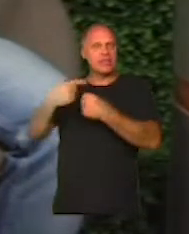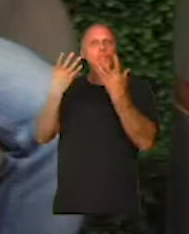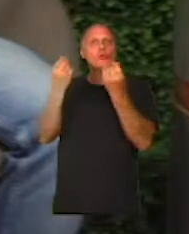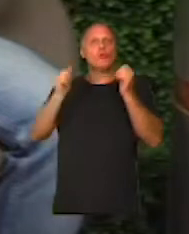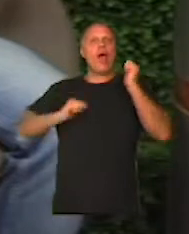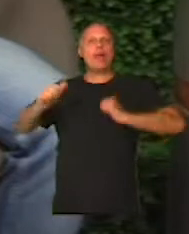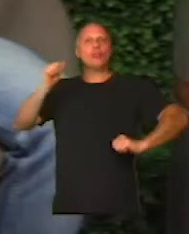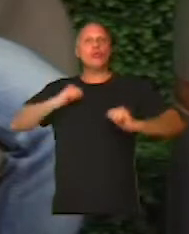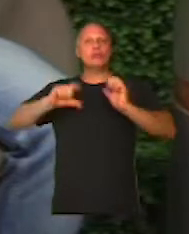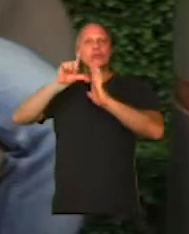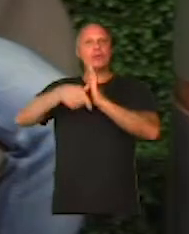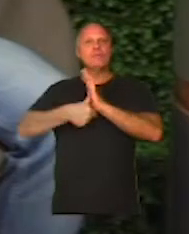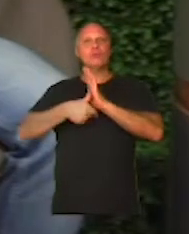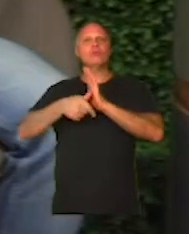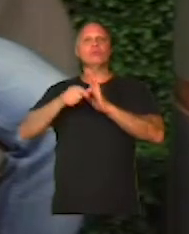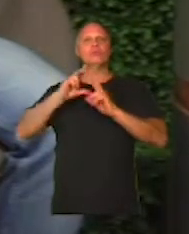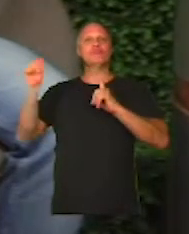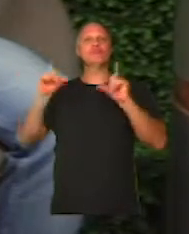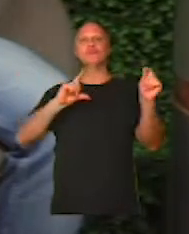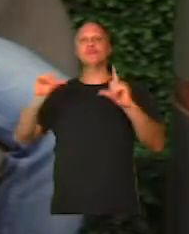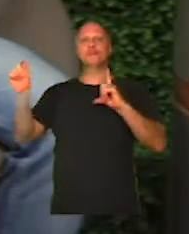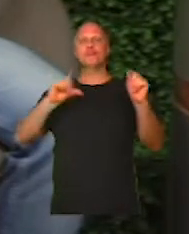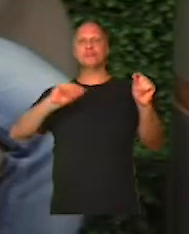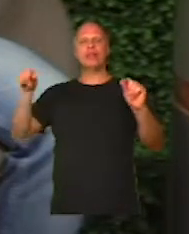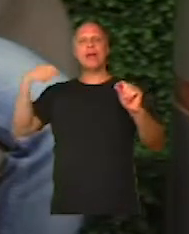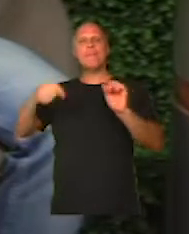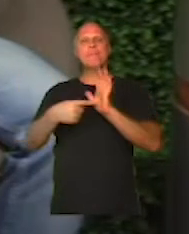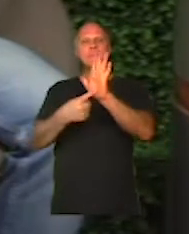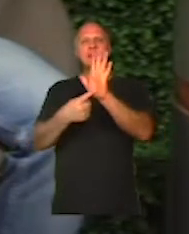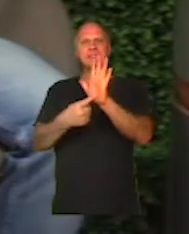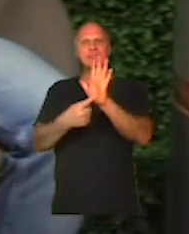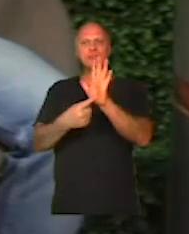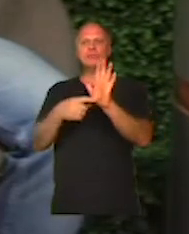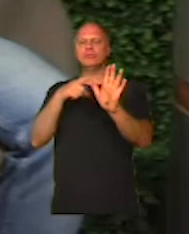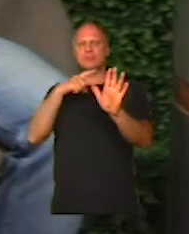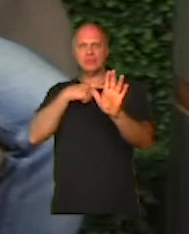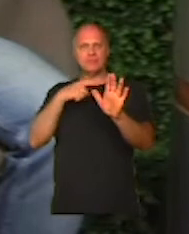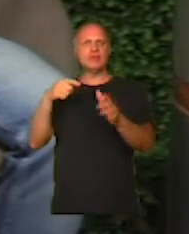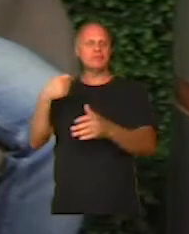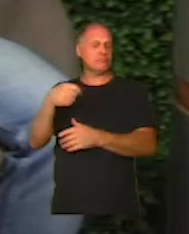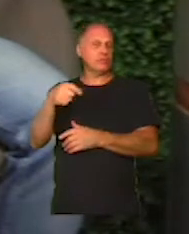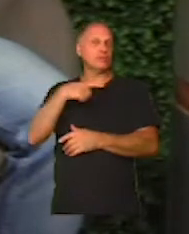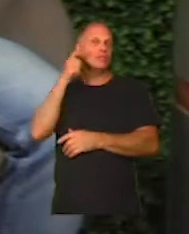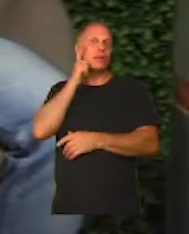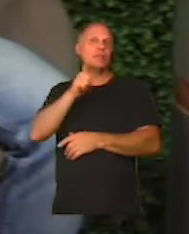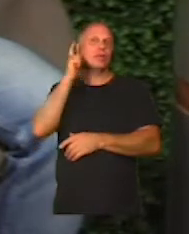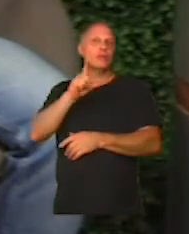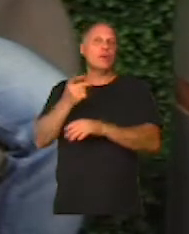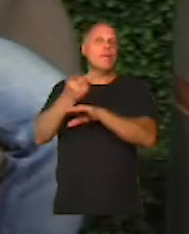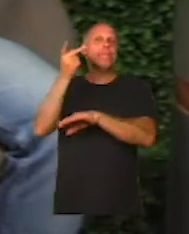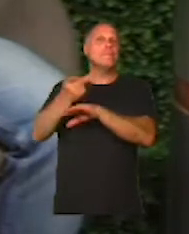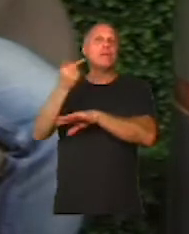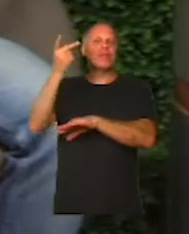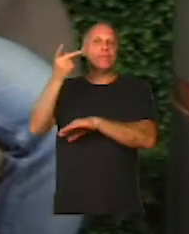atores saíram dessa companhia, onde a gente apresentou Cenas de um Sonho também da minha autoria. Fomos ganhadores de prêmio